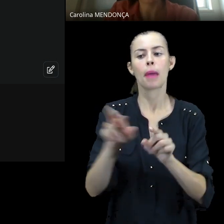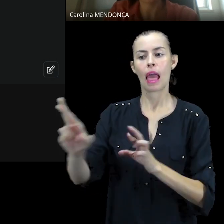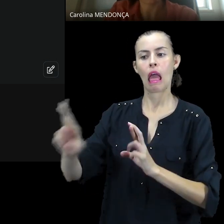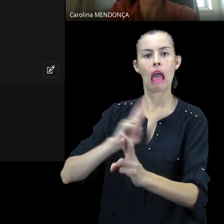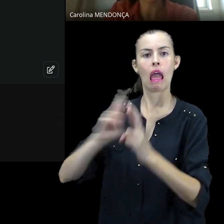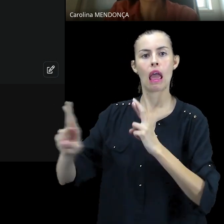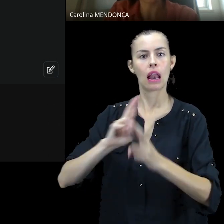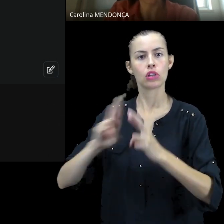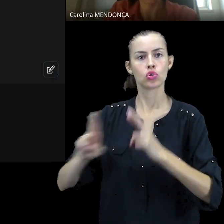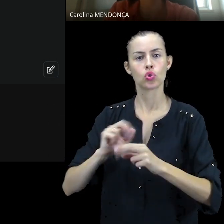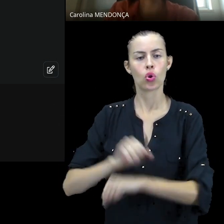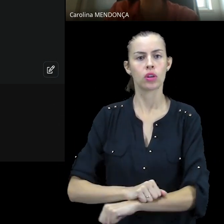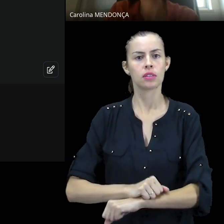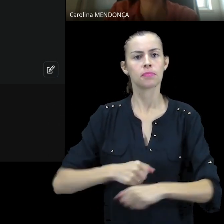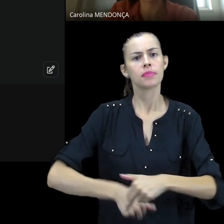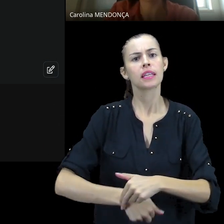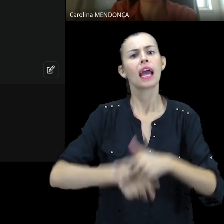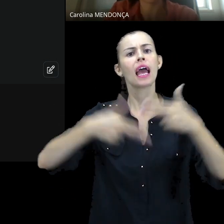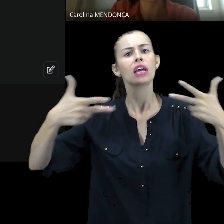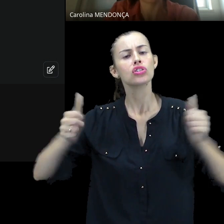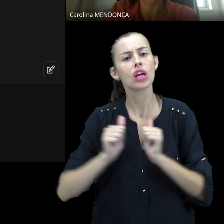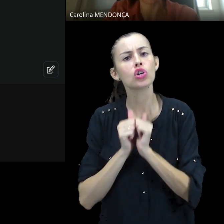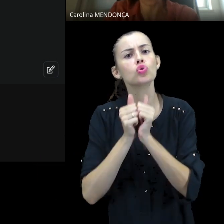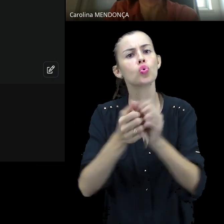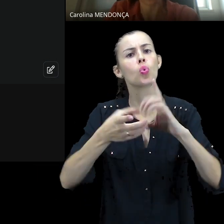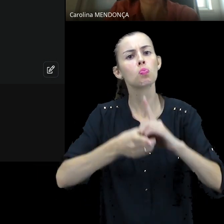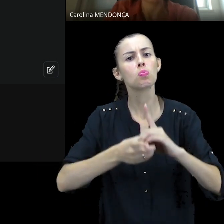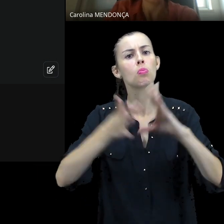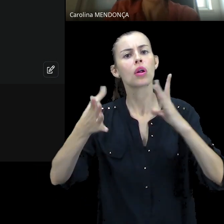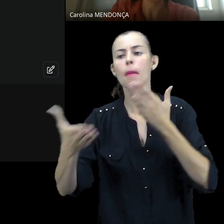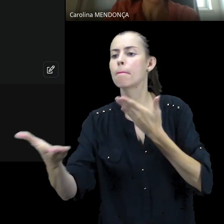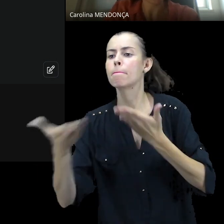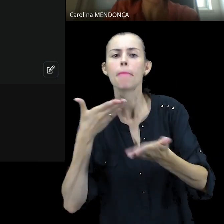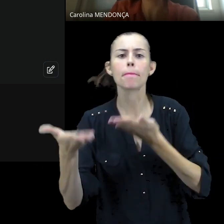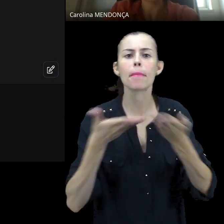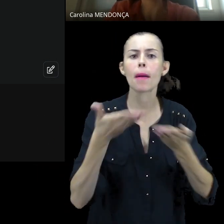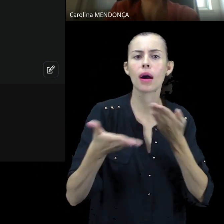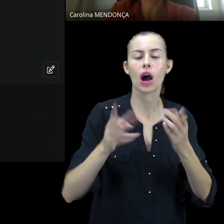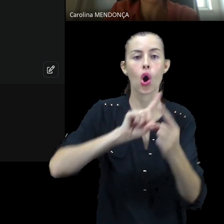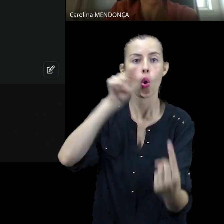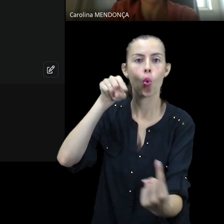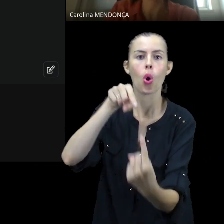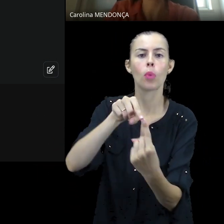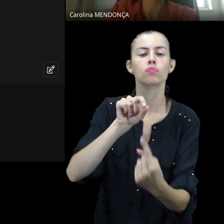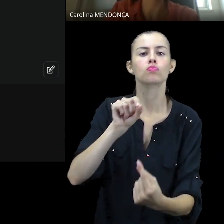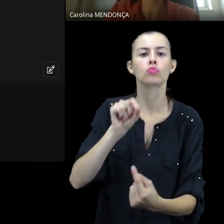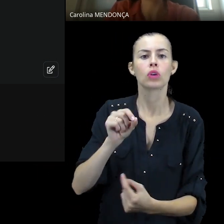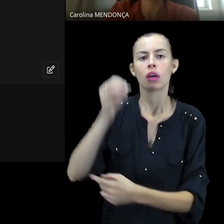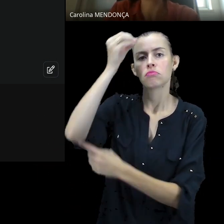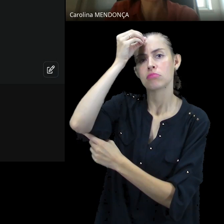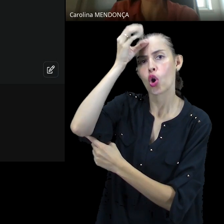relações étnico-sociais positivas e a construção de uma nação mais democrática. E o objetivo é divulgação e produção